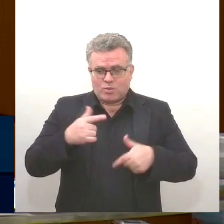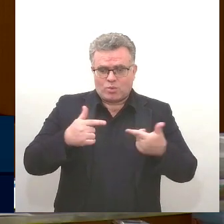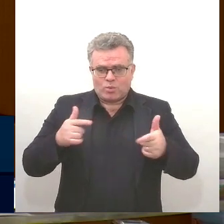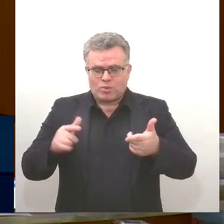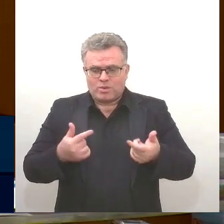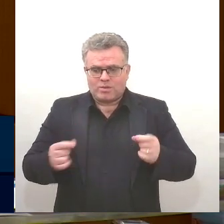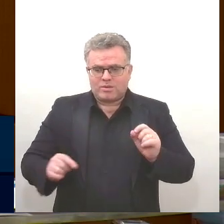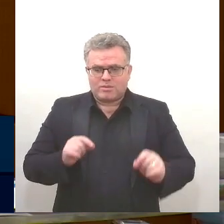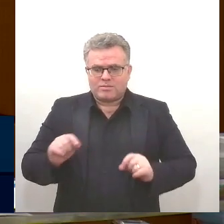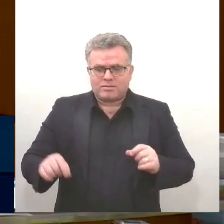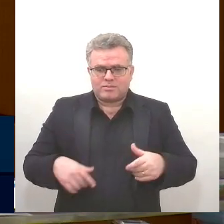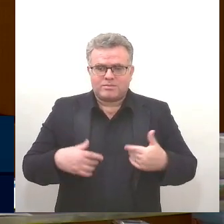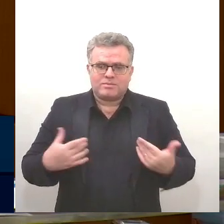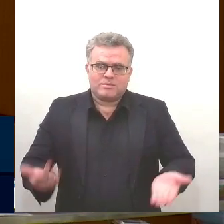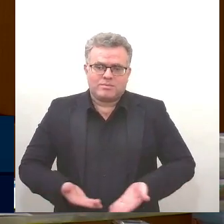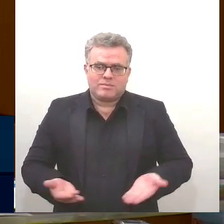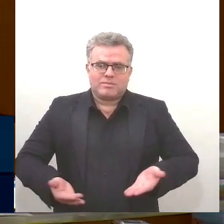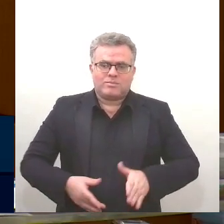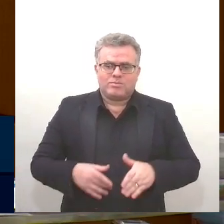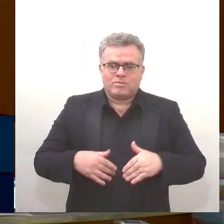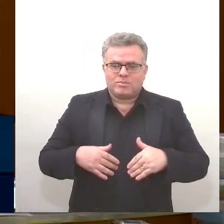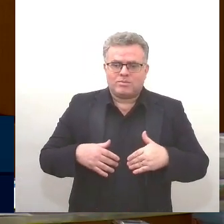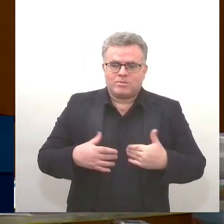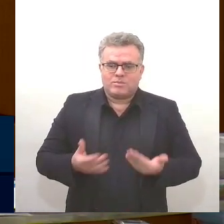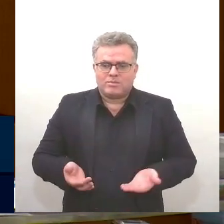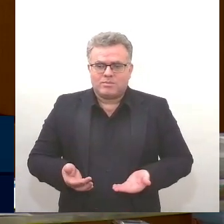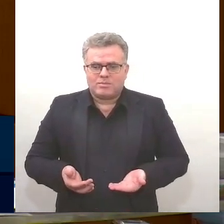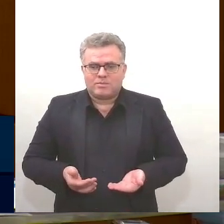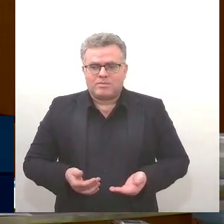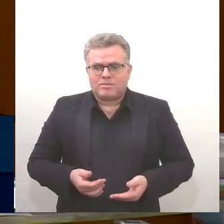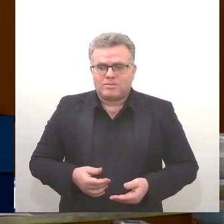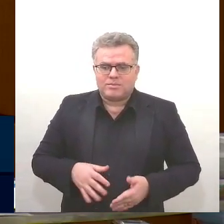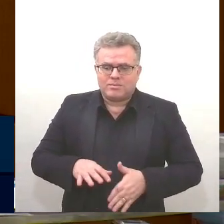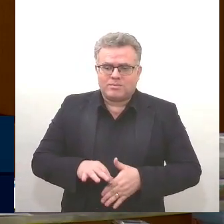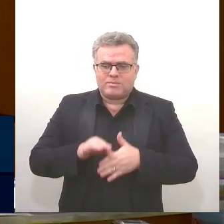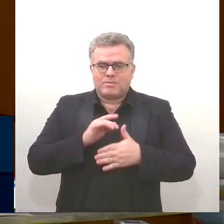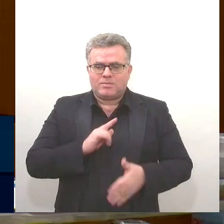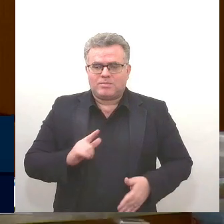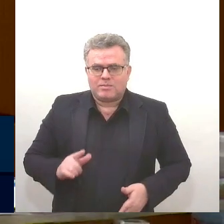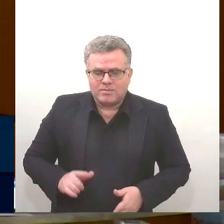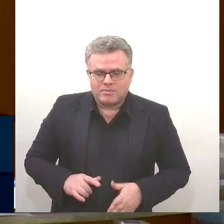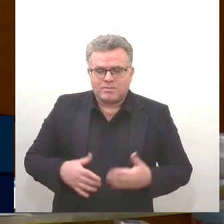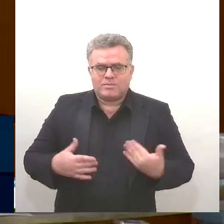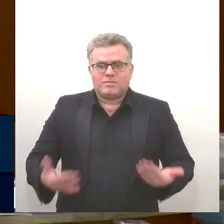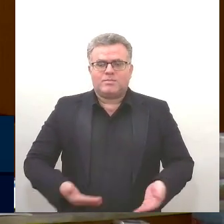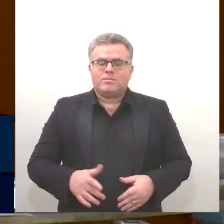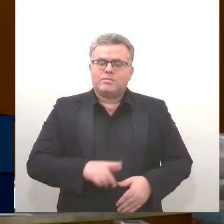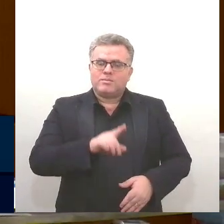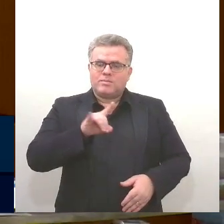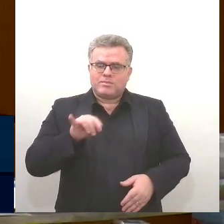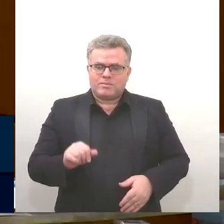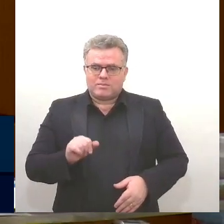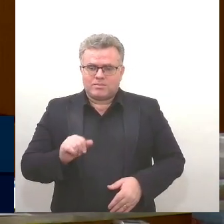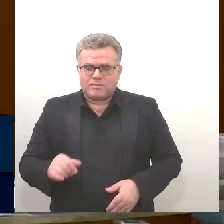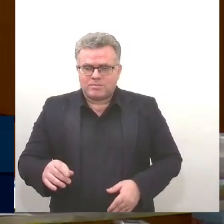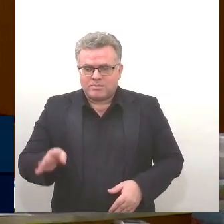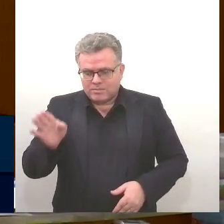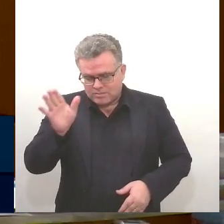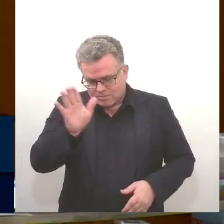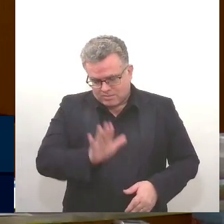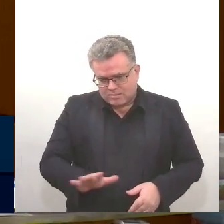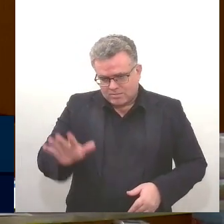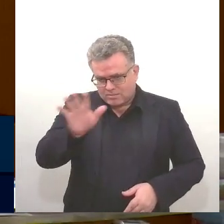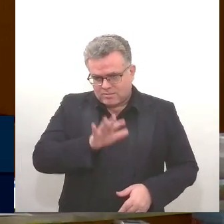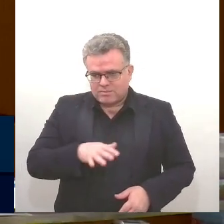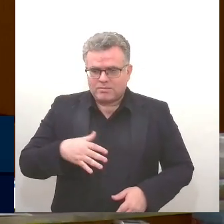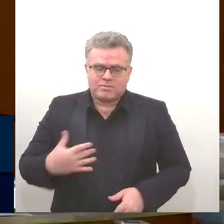hoje eh líder do governo Cristiano hoje é o dia nacional da visibilidade lésbica